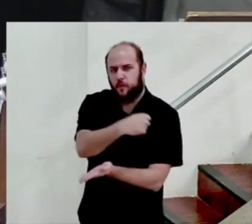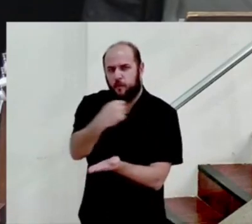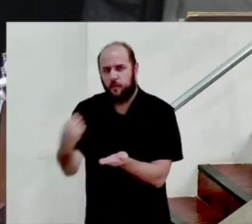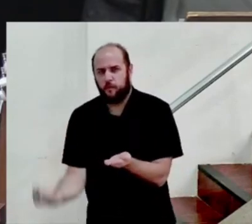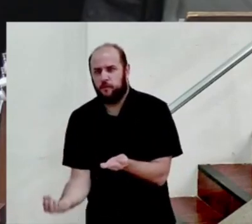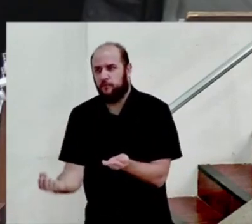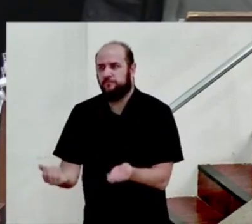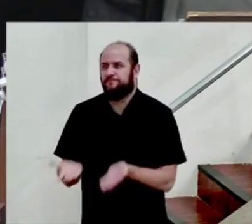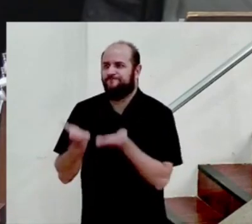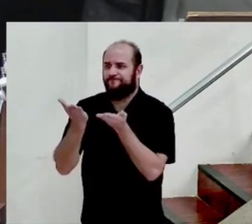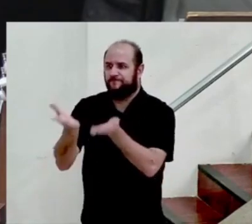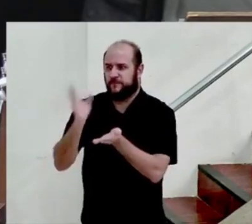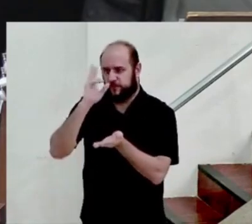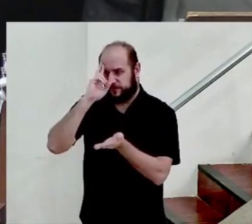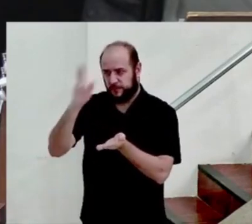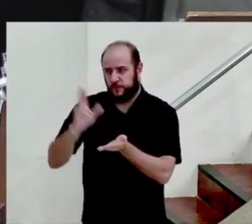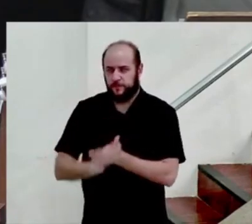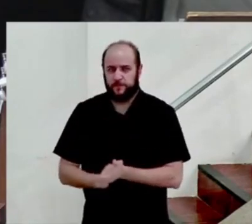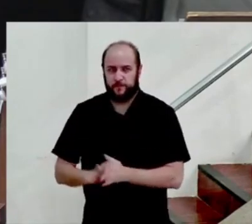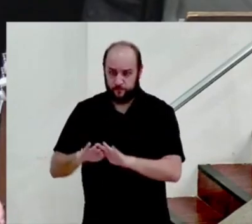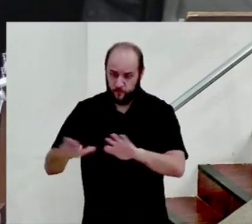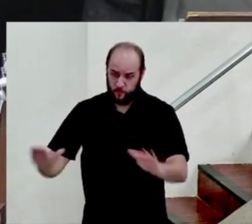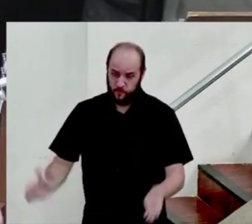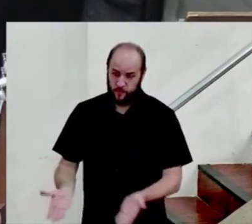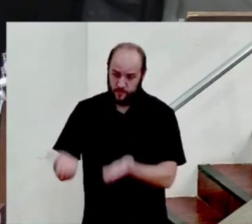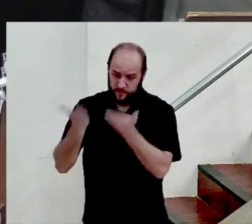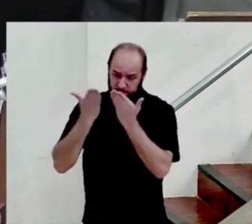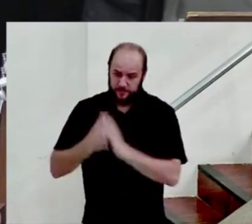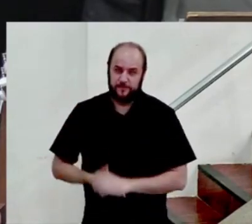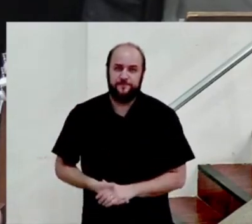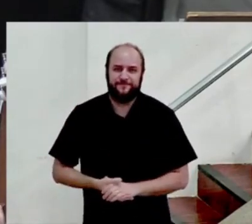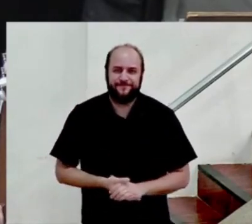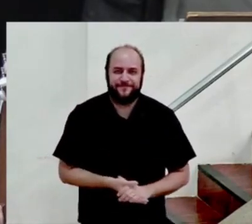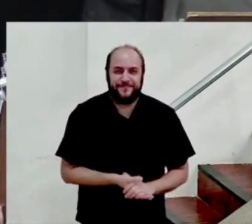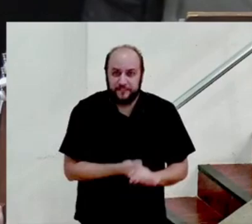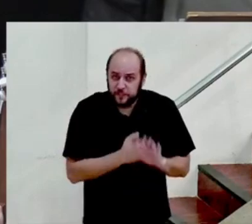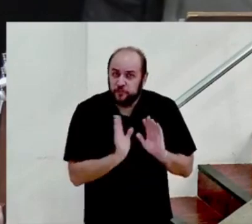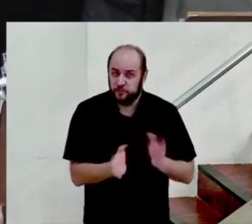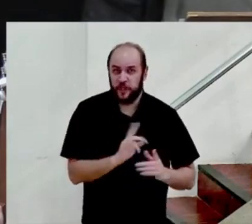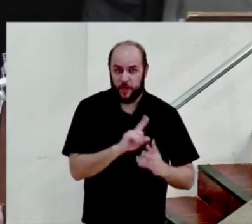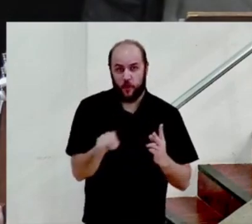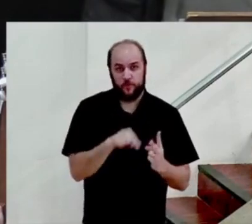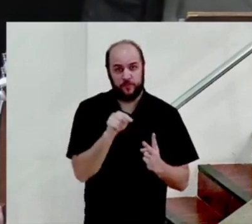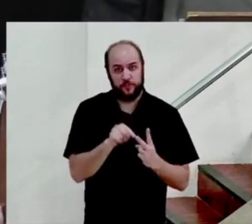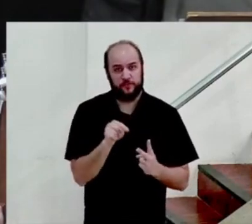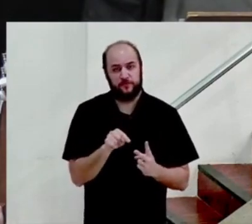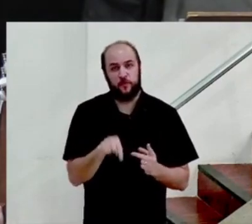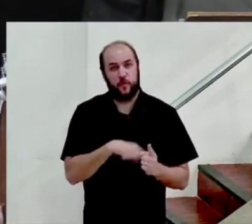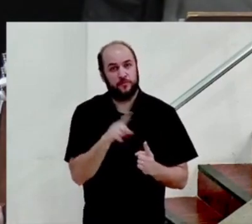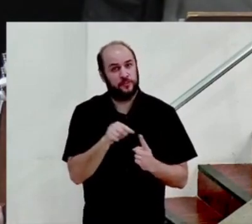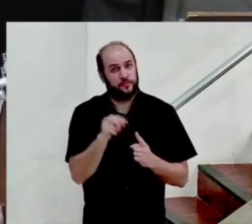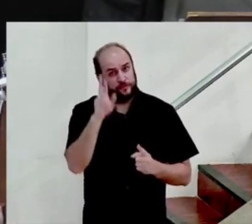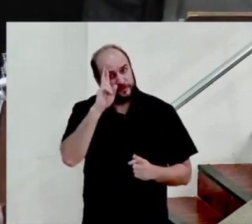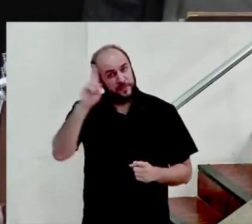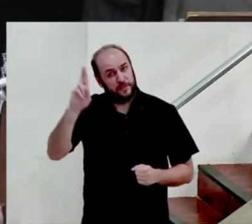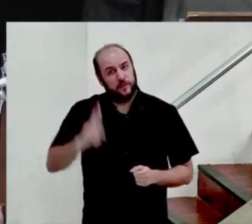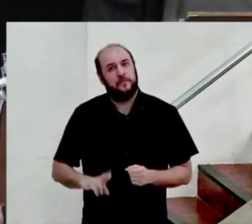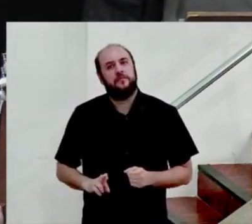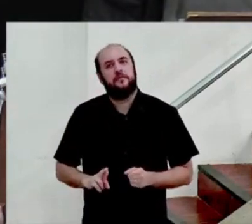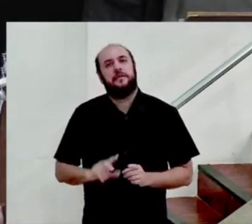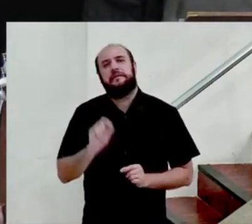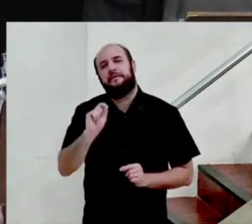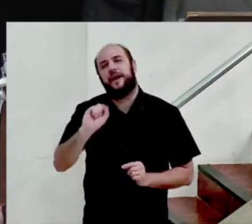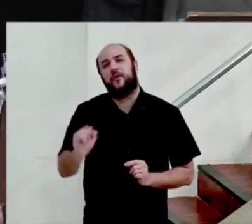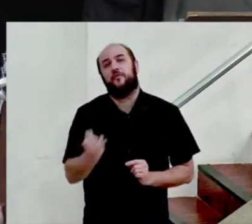altar. O Senhor já objetivava o que aconteceria após Noé sair da